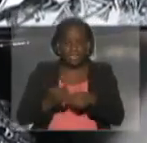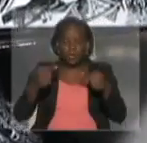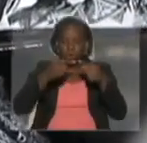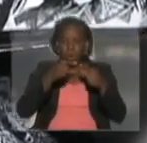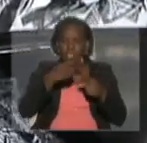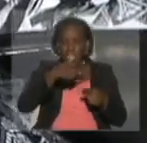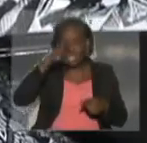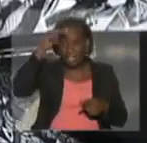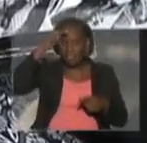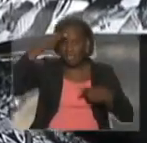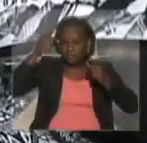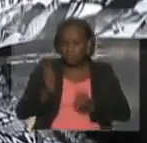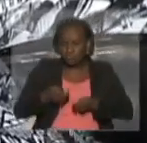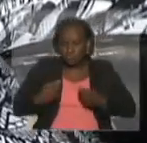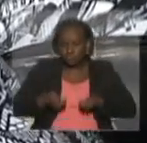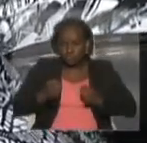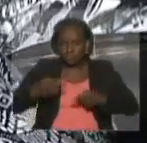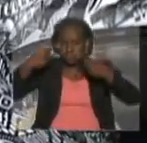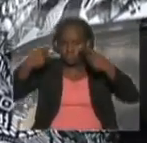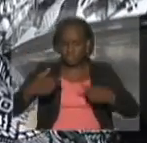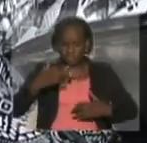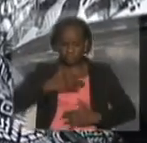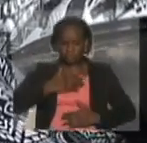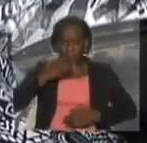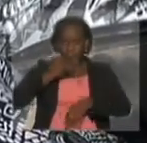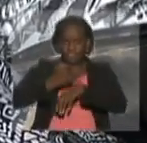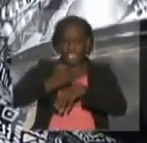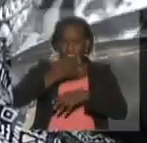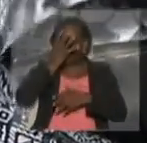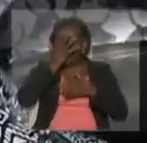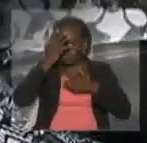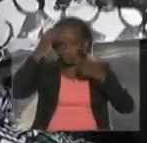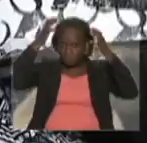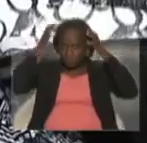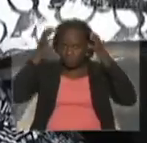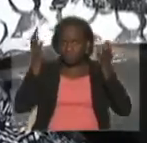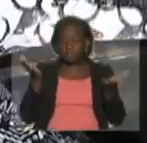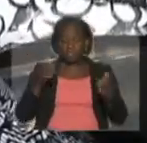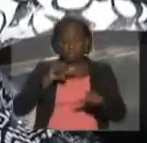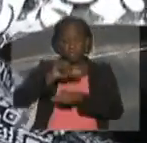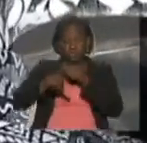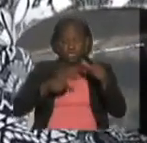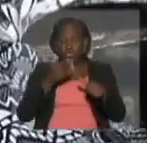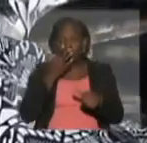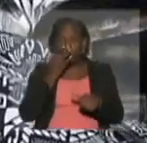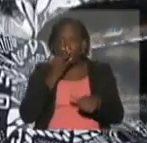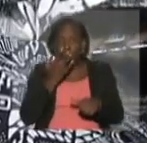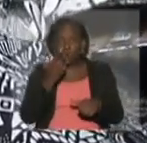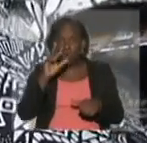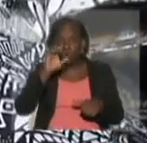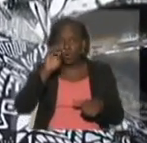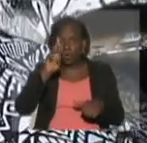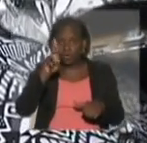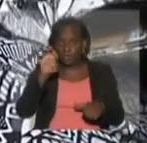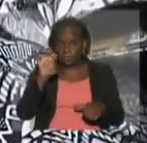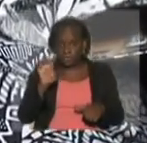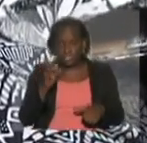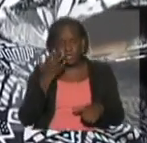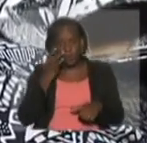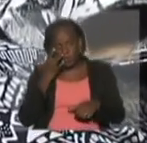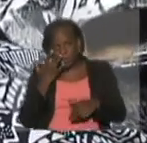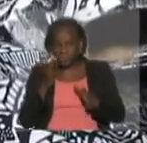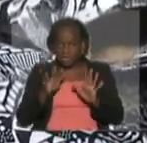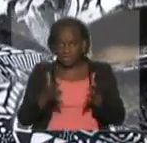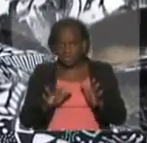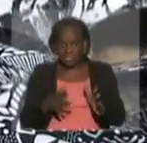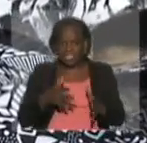às cavalarias, às armaduras dos cavaleiros medievais, para o tom mais do cobre. Pode parecer dourado aí na sua casa.